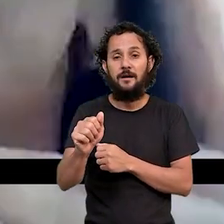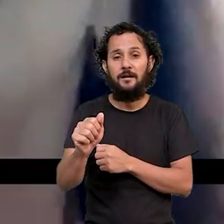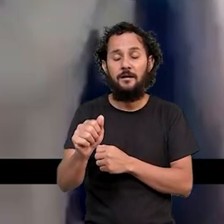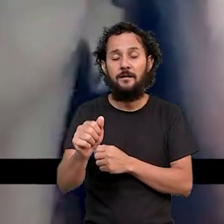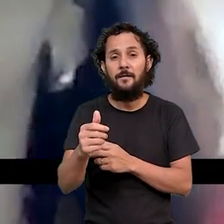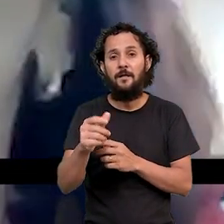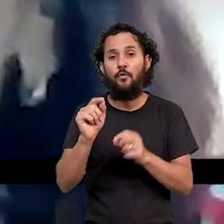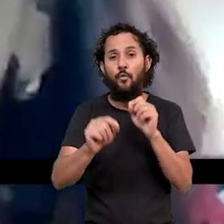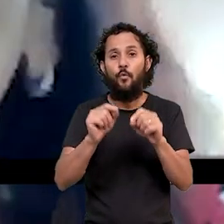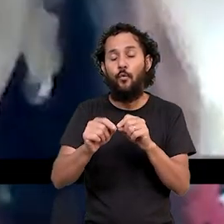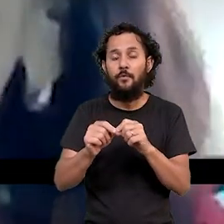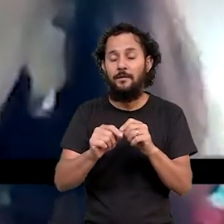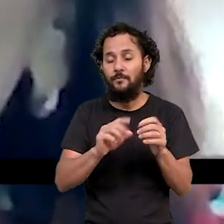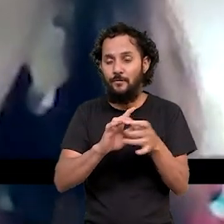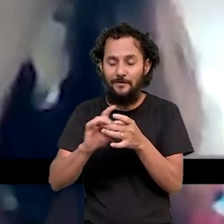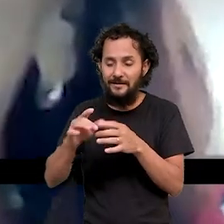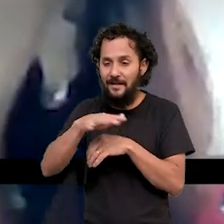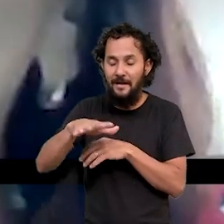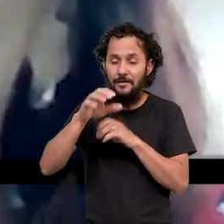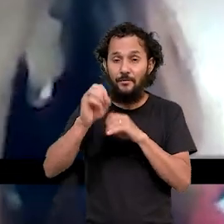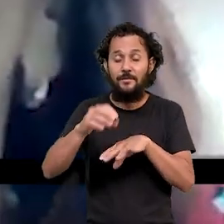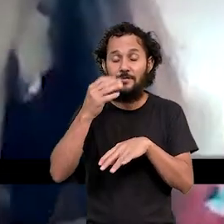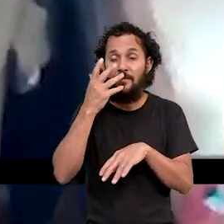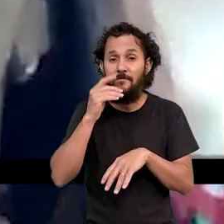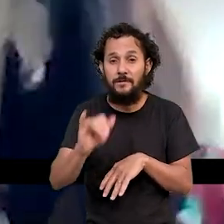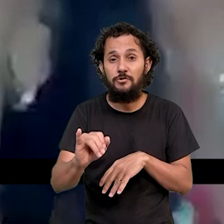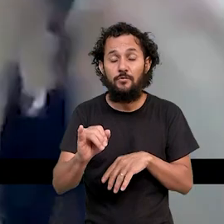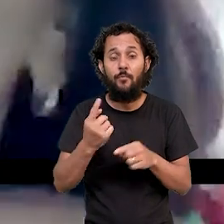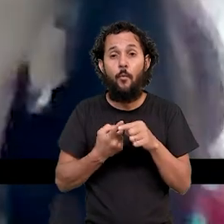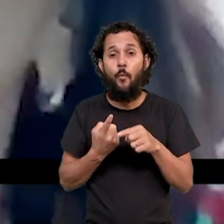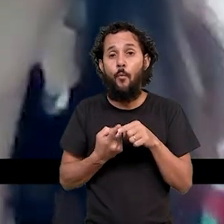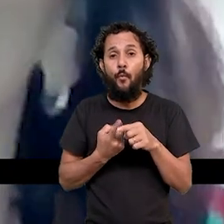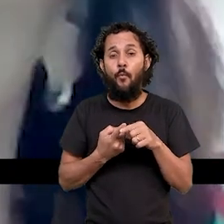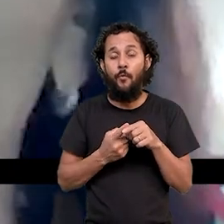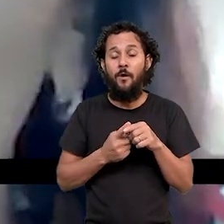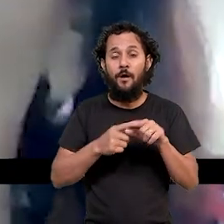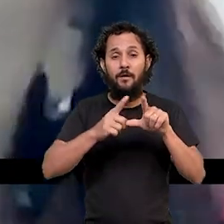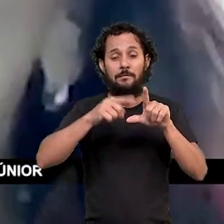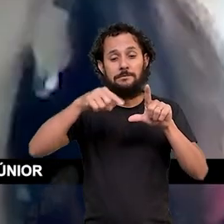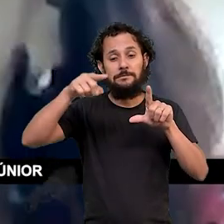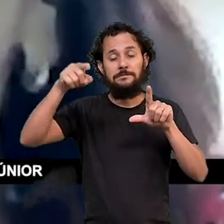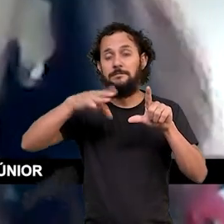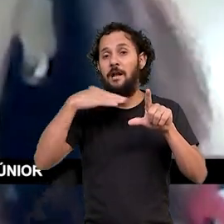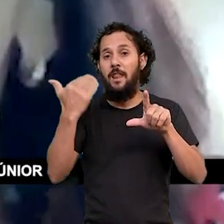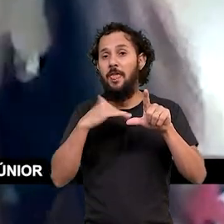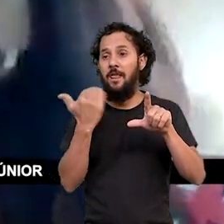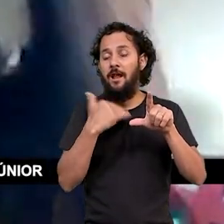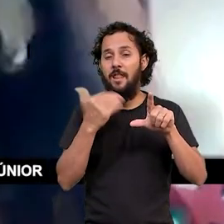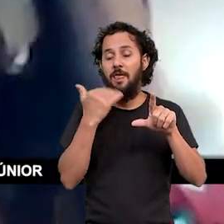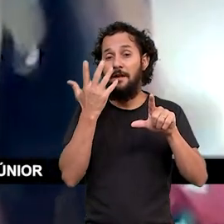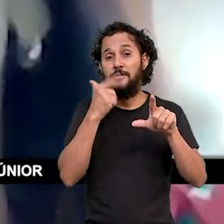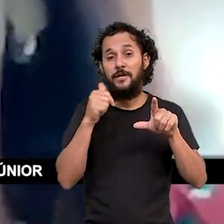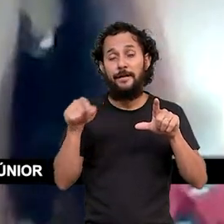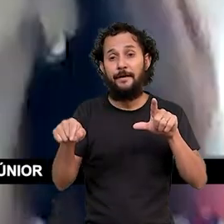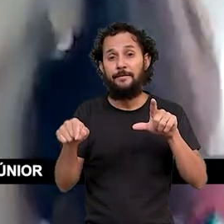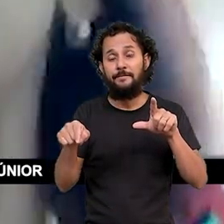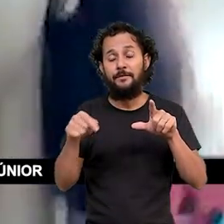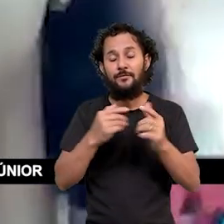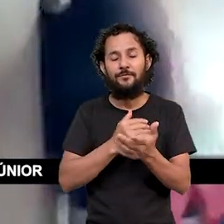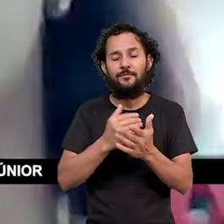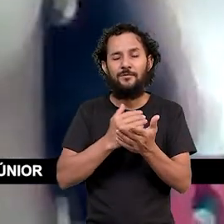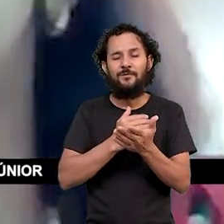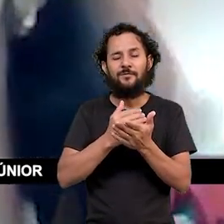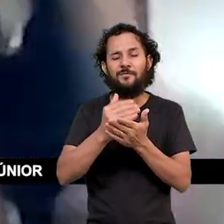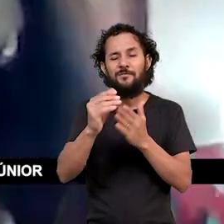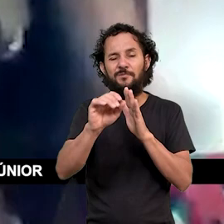da assistência no contexto da educação infantil, até porque o índice de mortalidade infantil no